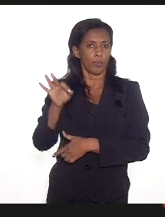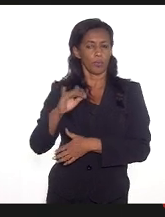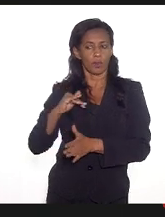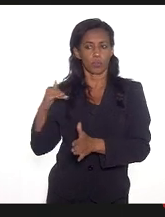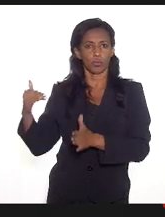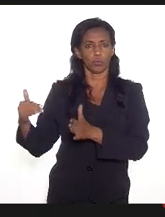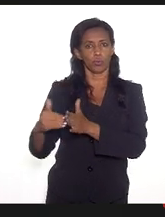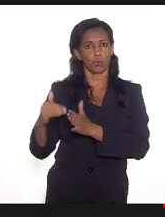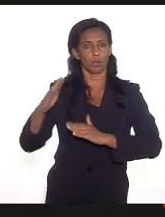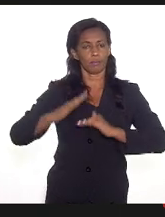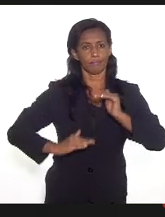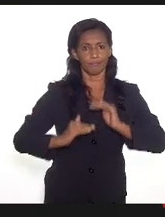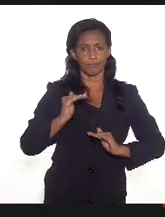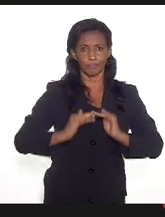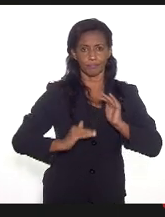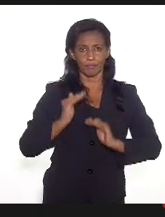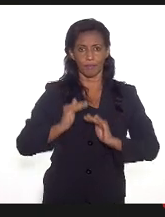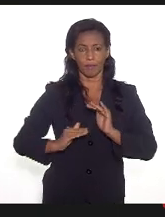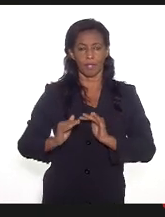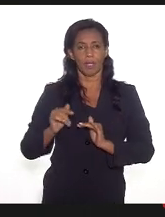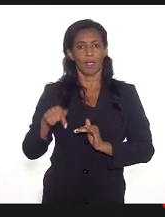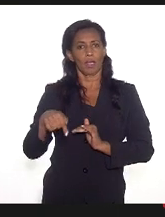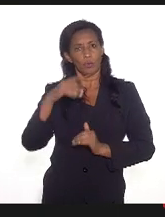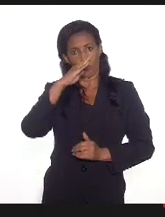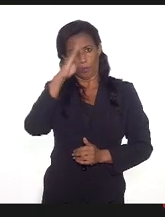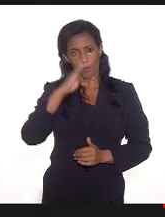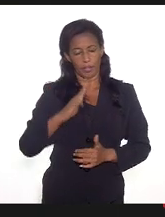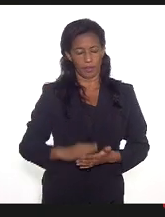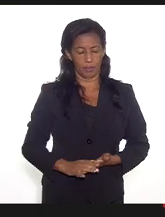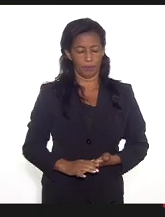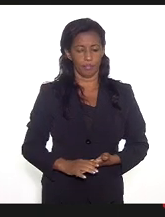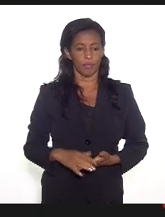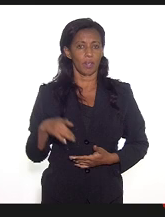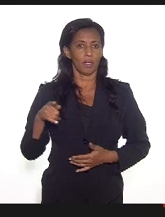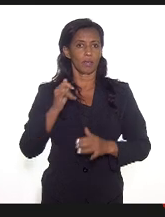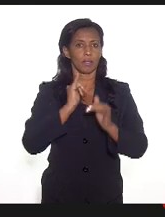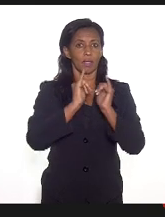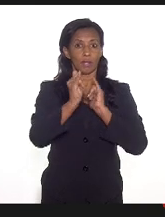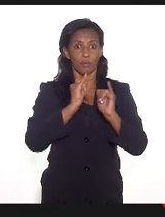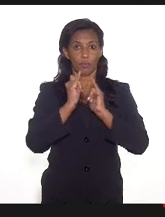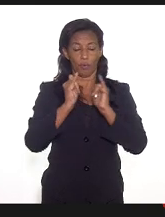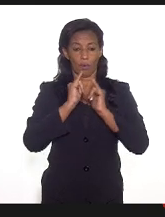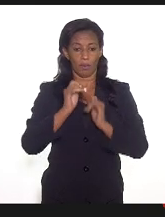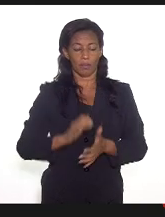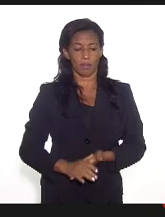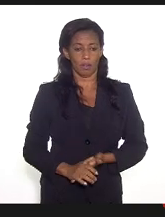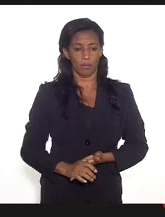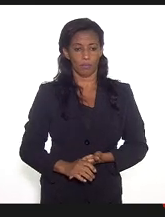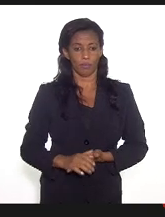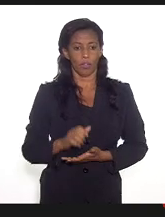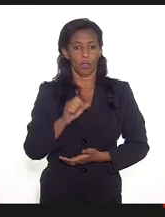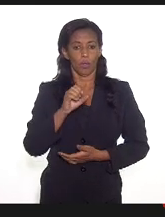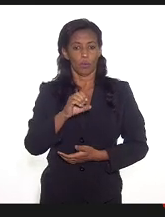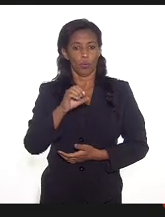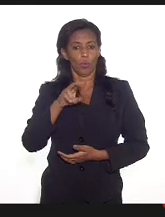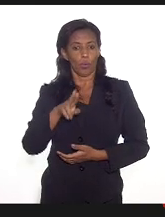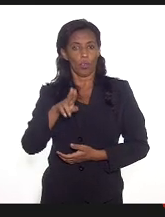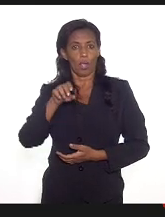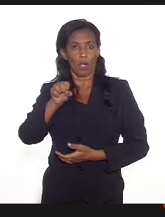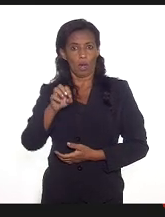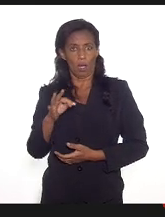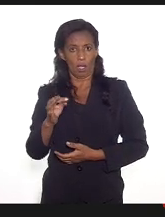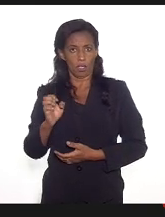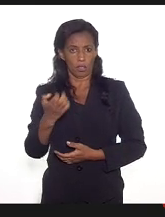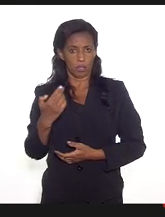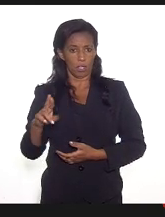toda a capacidade instalada no Brasil. E esse dado, tirado do Plano Estratégico de Logística